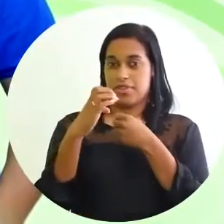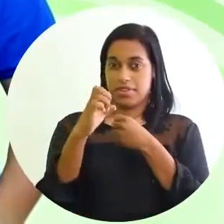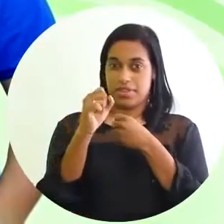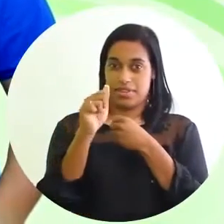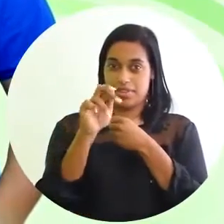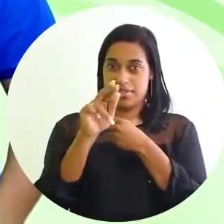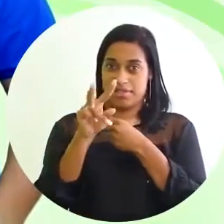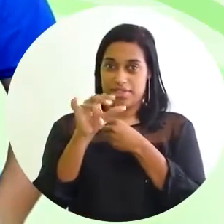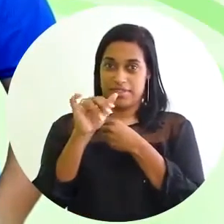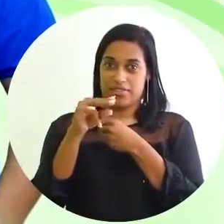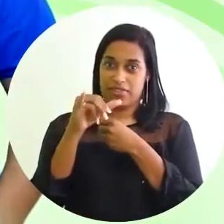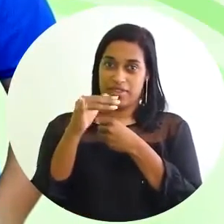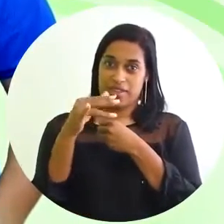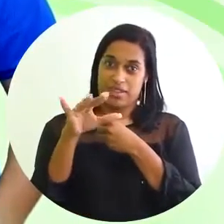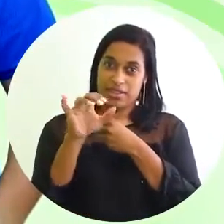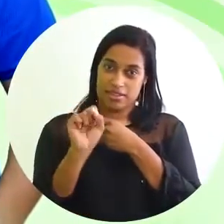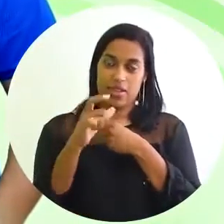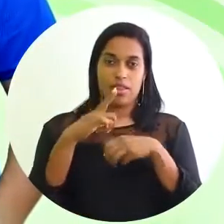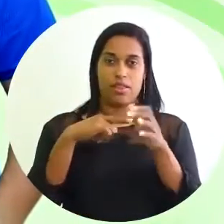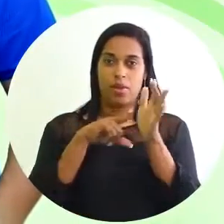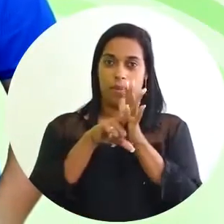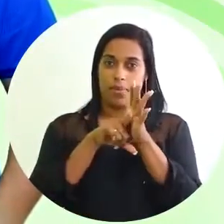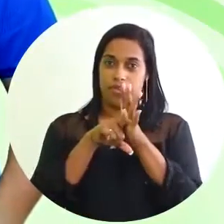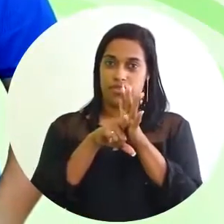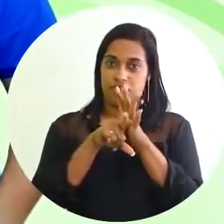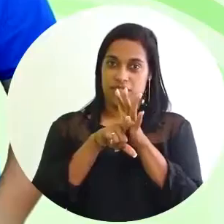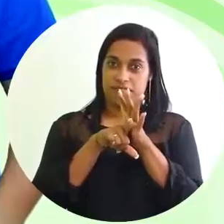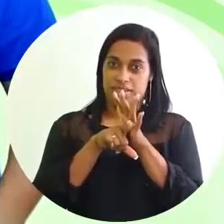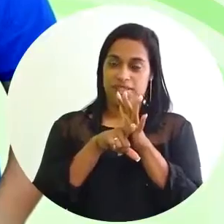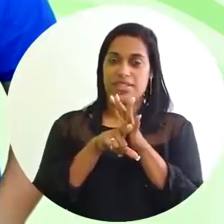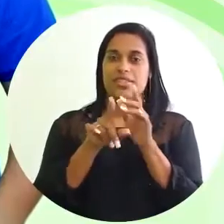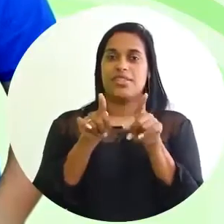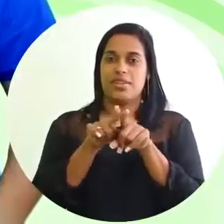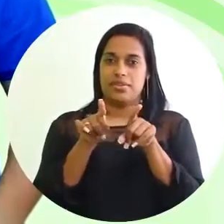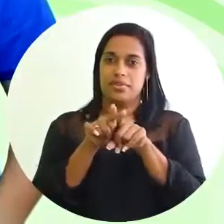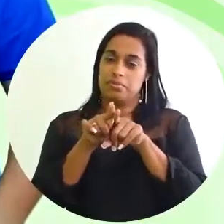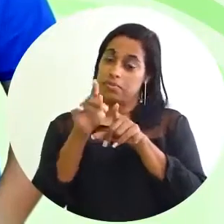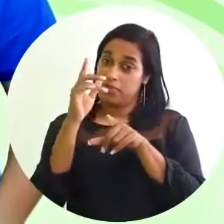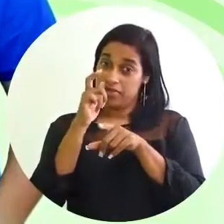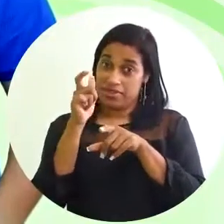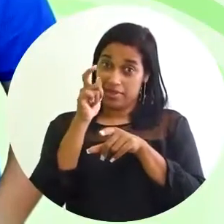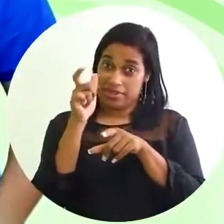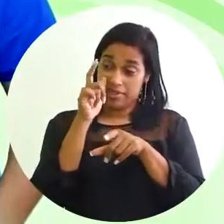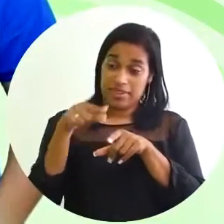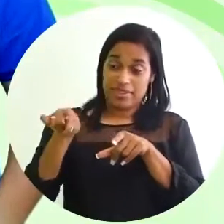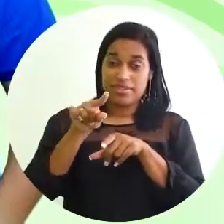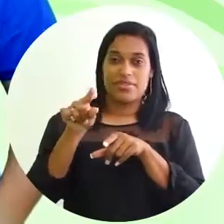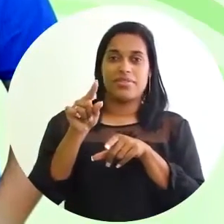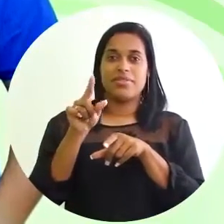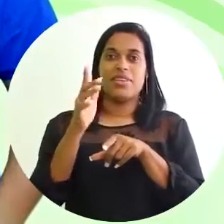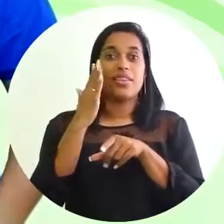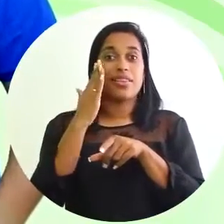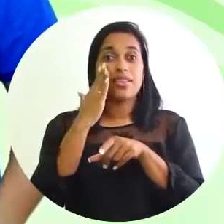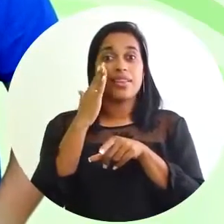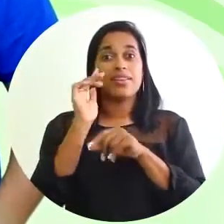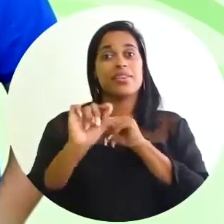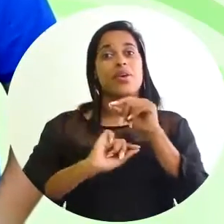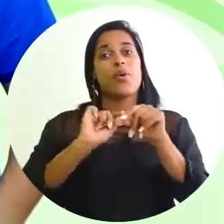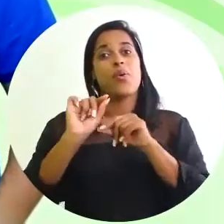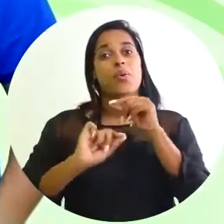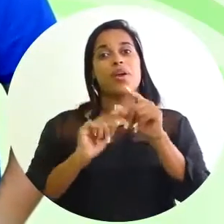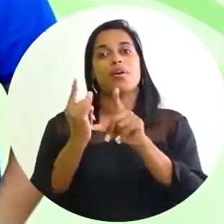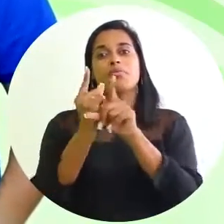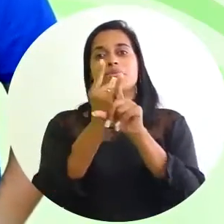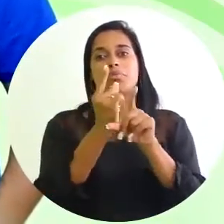César Vinícius. Ele tem uma pesquisa na área de gamificação e, portanto, vai ser muito interessante a gente entender um pouco sobre o que